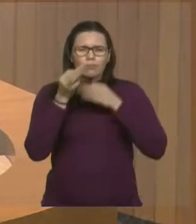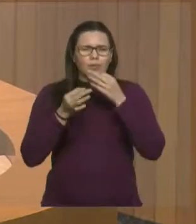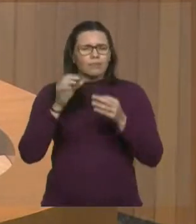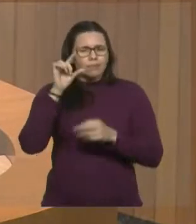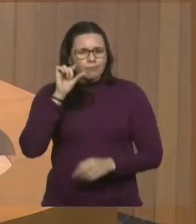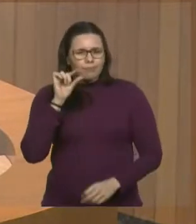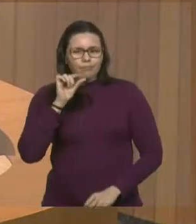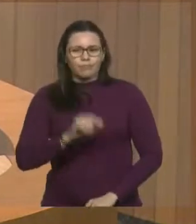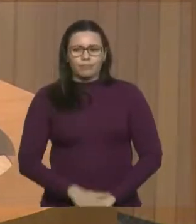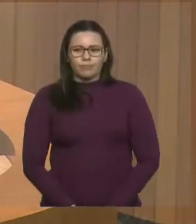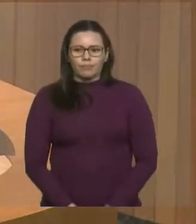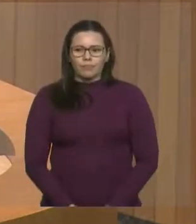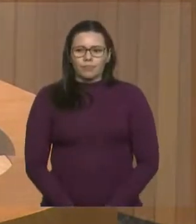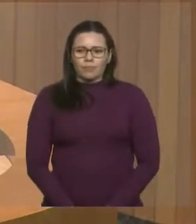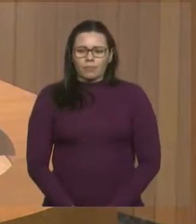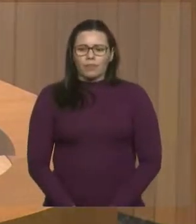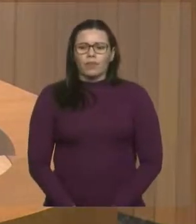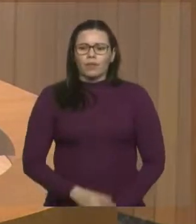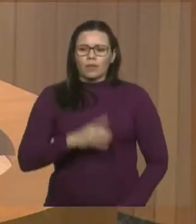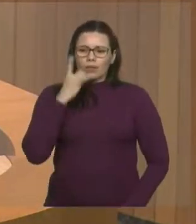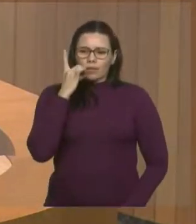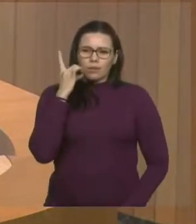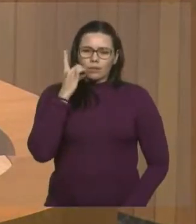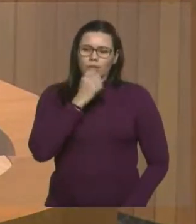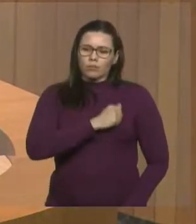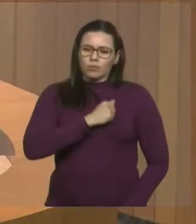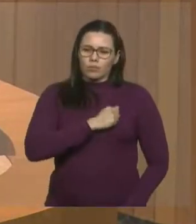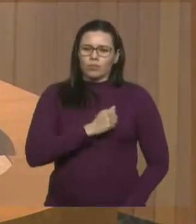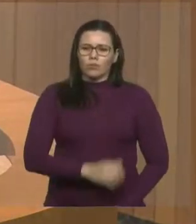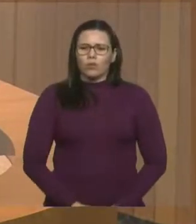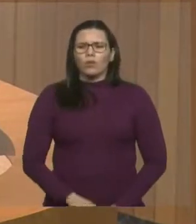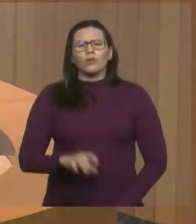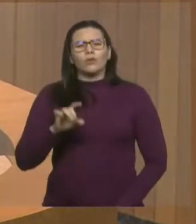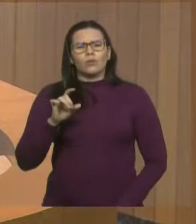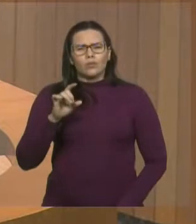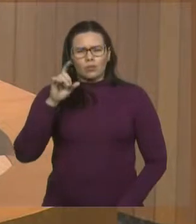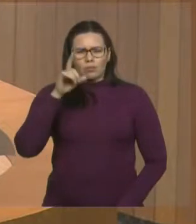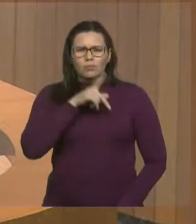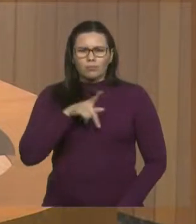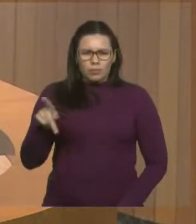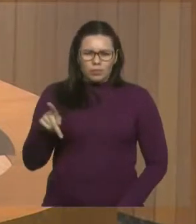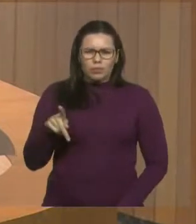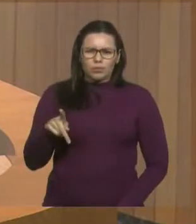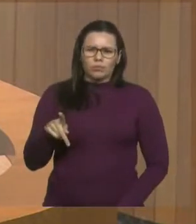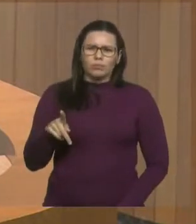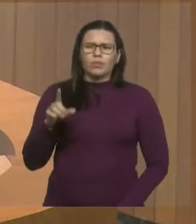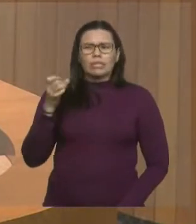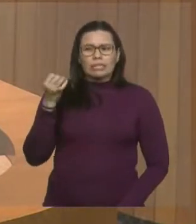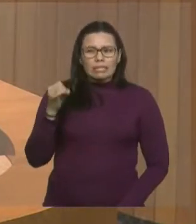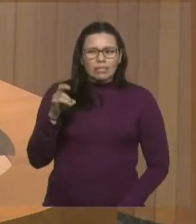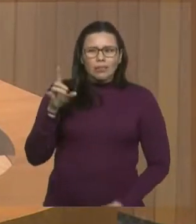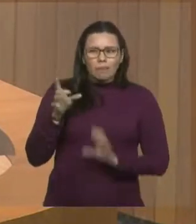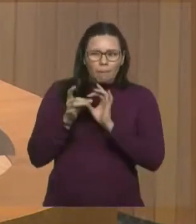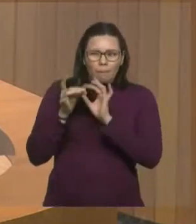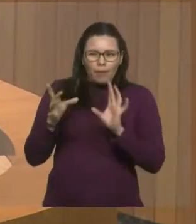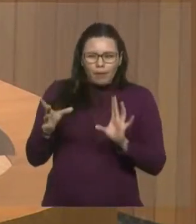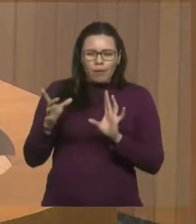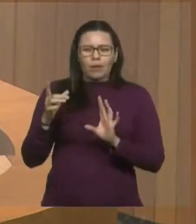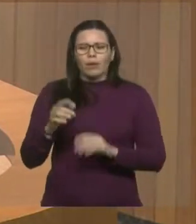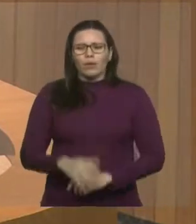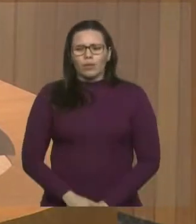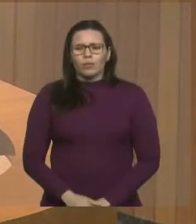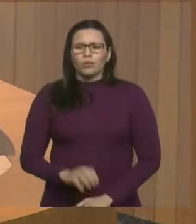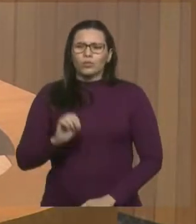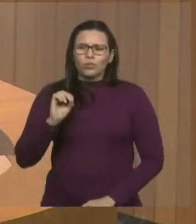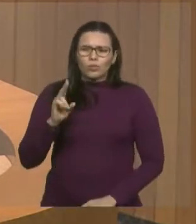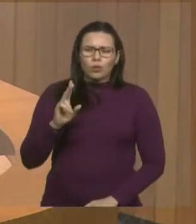importante. Perdão, deputado Antônio, perdão. Em seguida, presidente, se Vossa Excelência não se importar, gostaria de ir